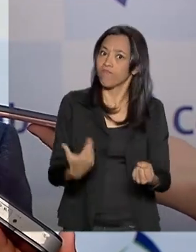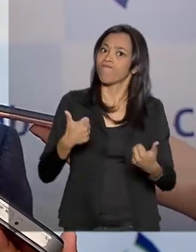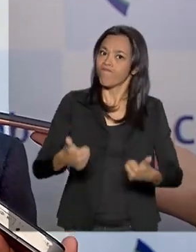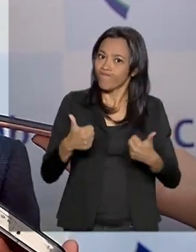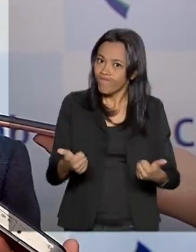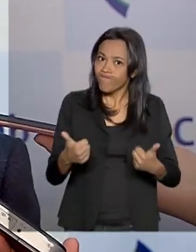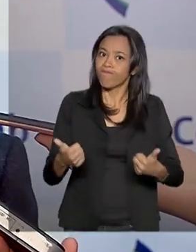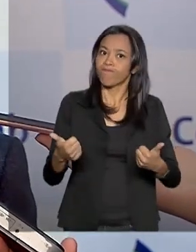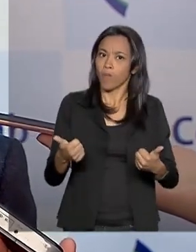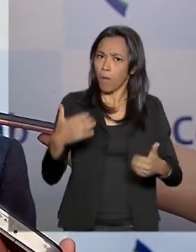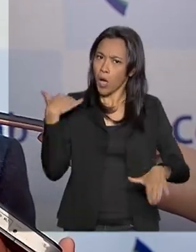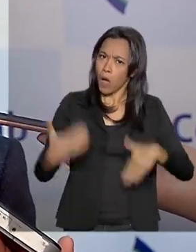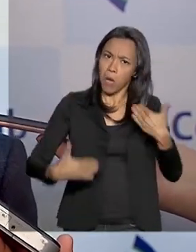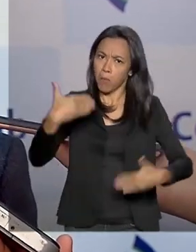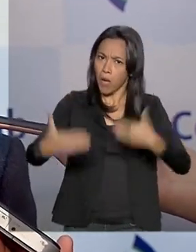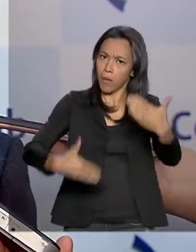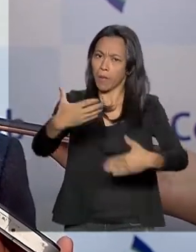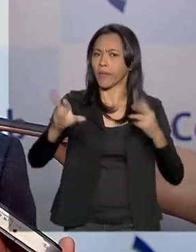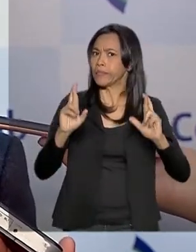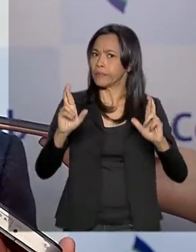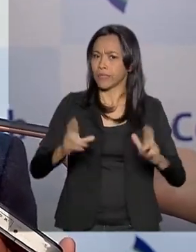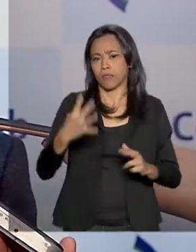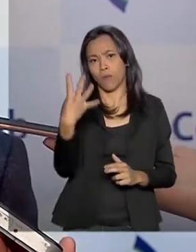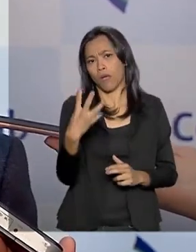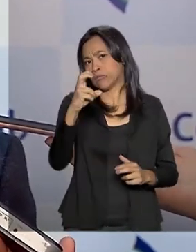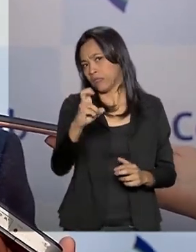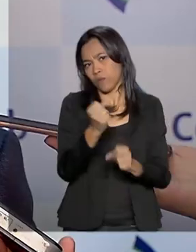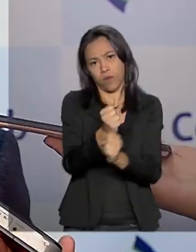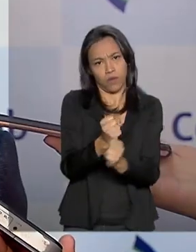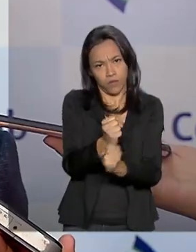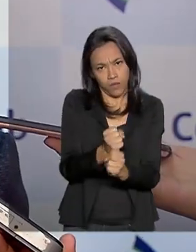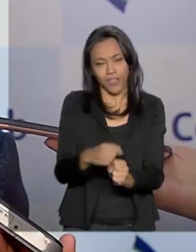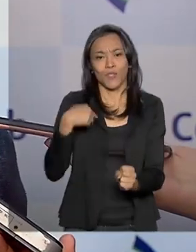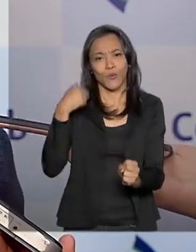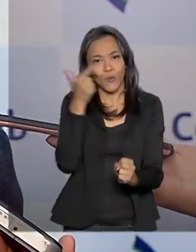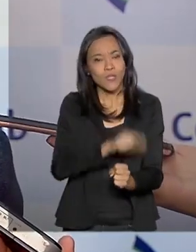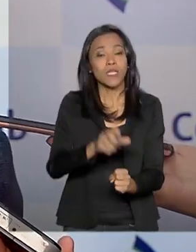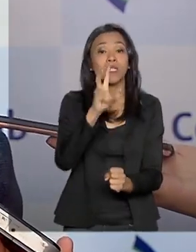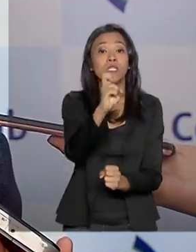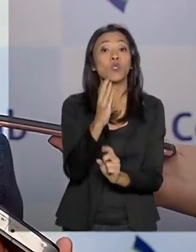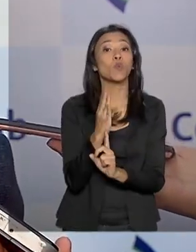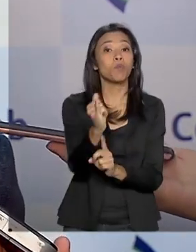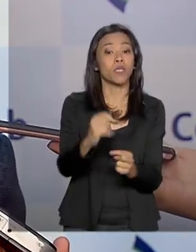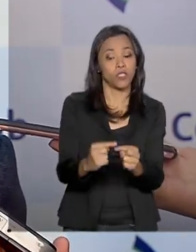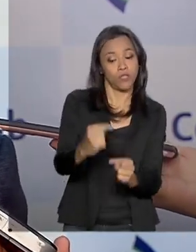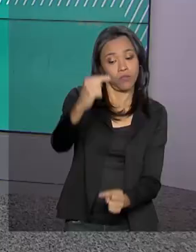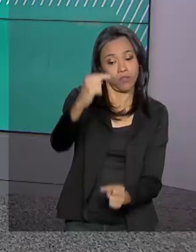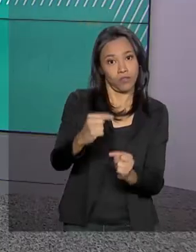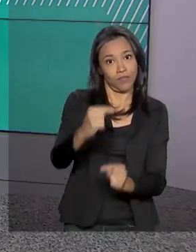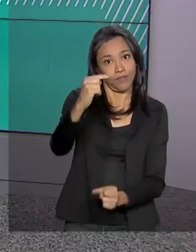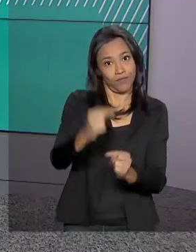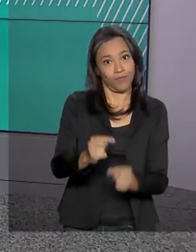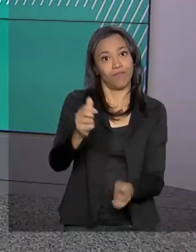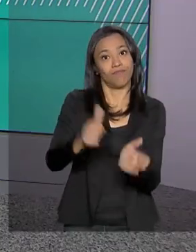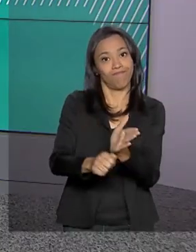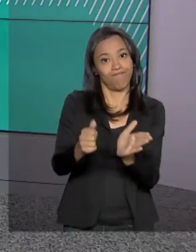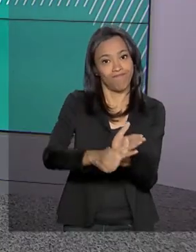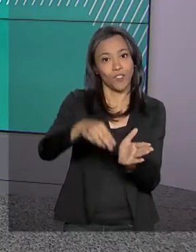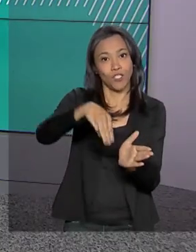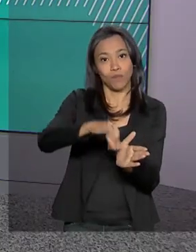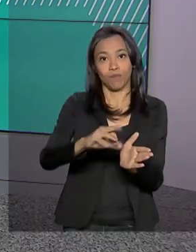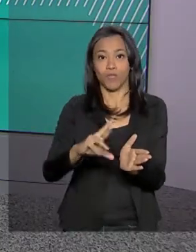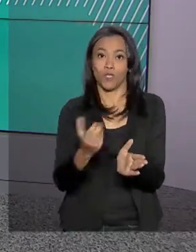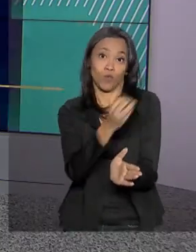Então, espera-se que nos próximos 4, 5 anos, cheguemos a quase 5 bilhões de litros de etanol de milho. E o